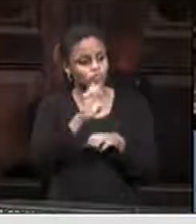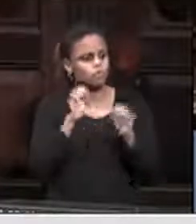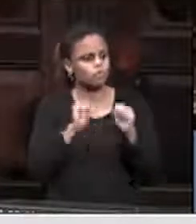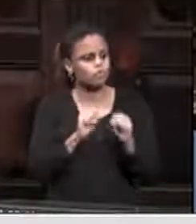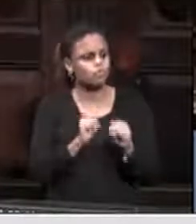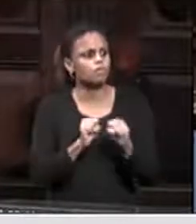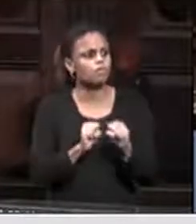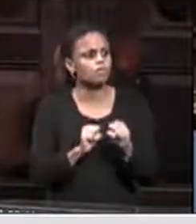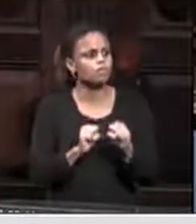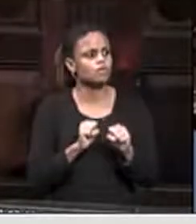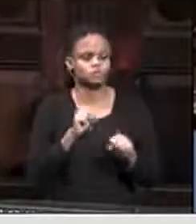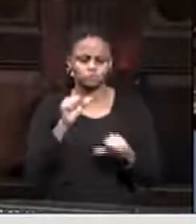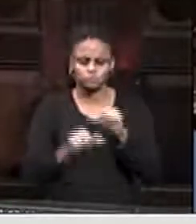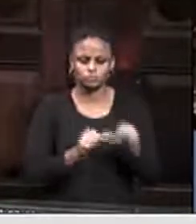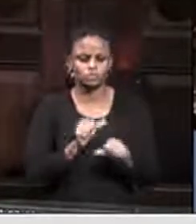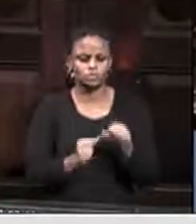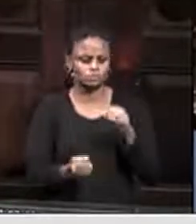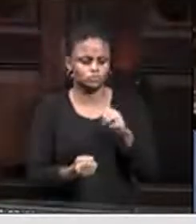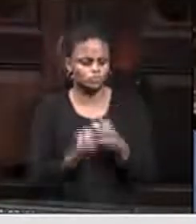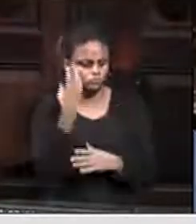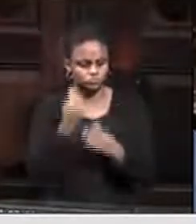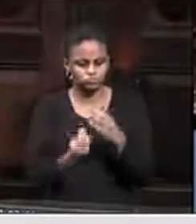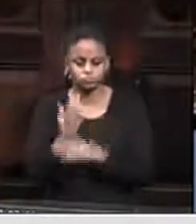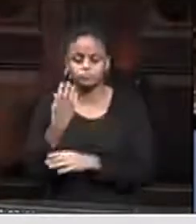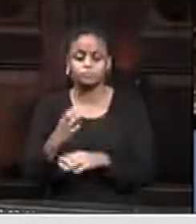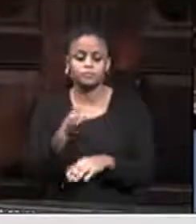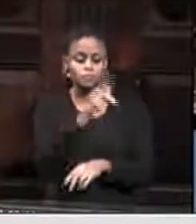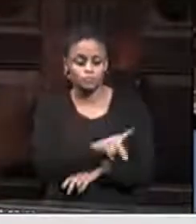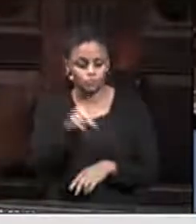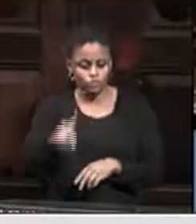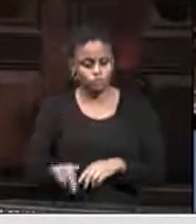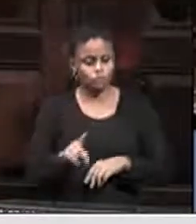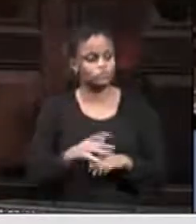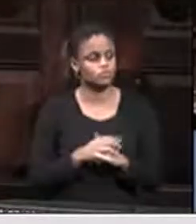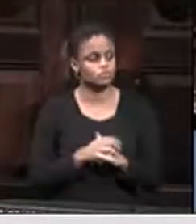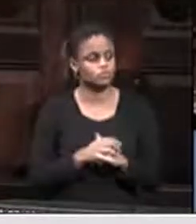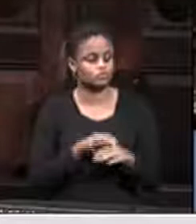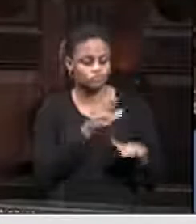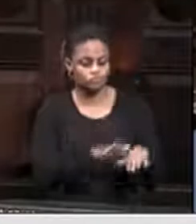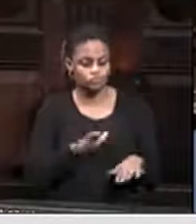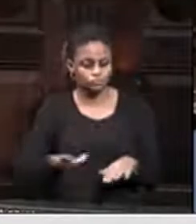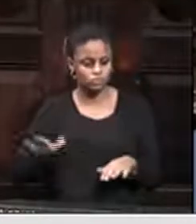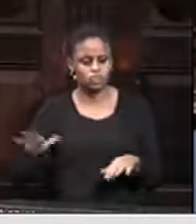formar uma pléiade, um conjunto enorme de agentes de